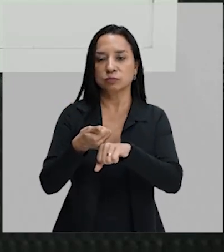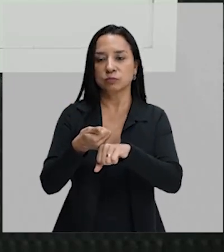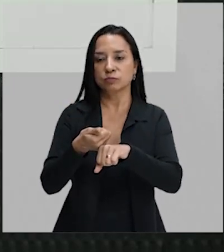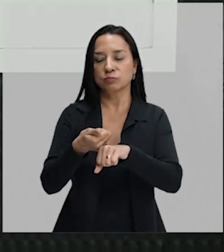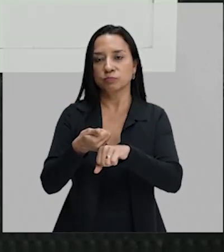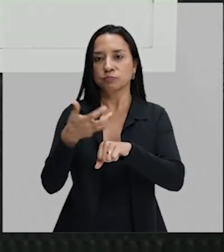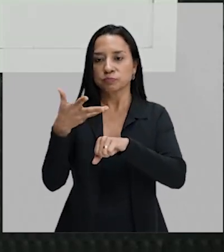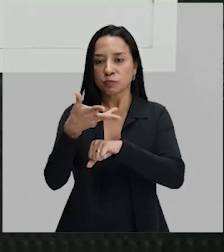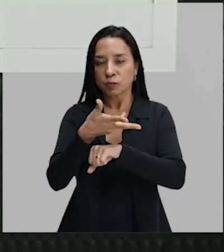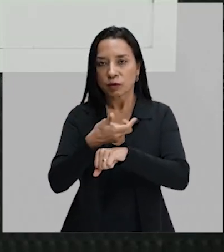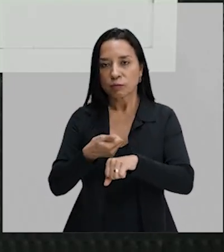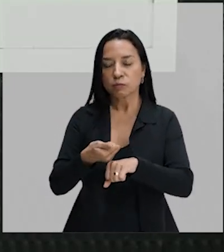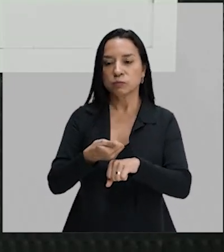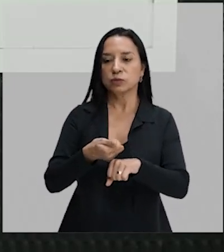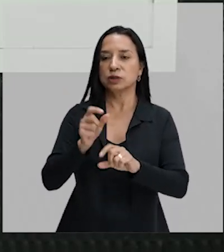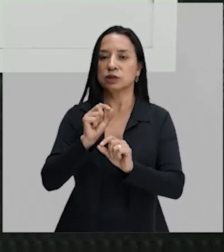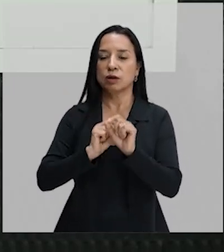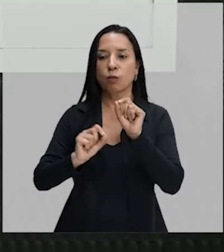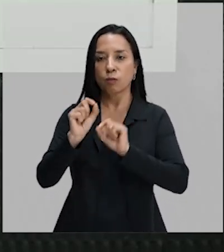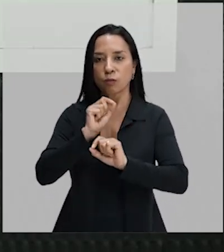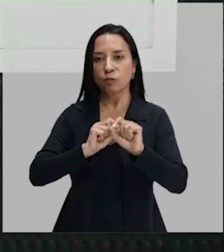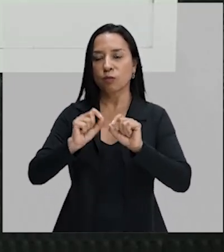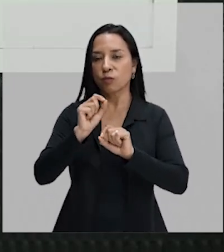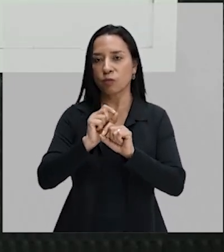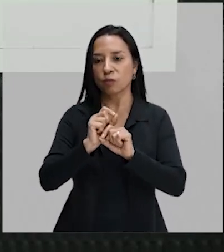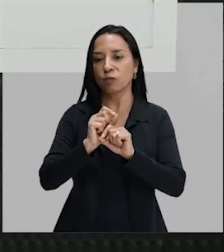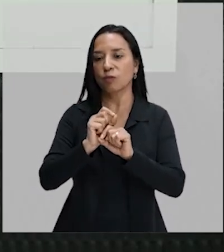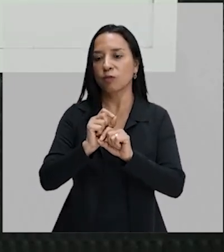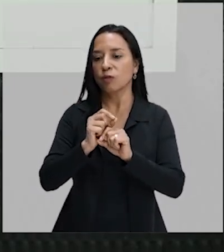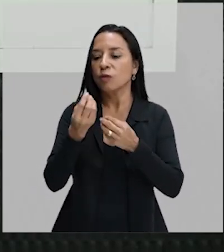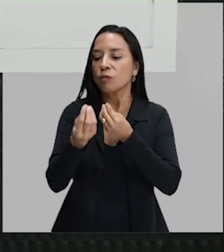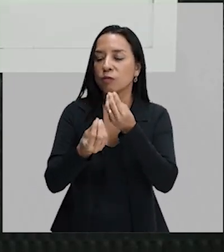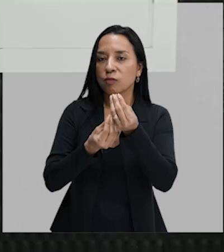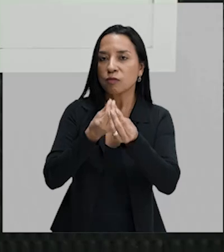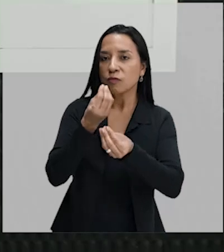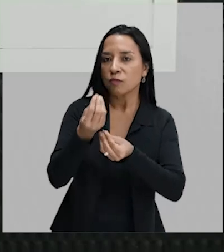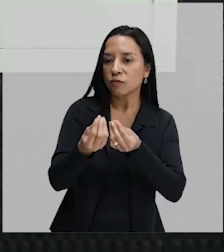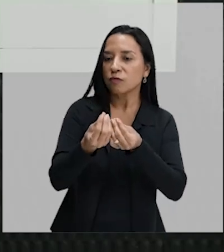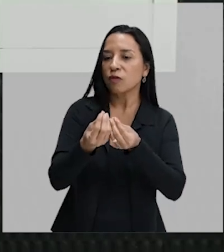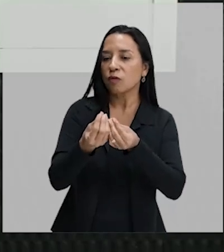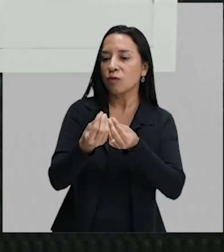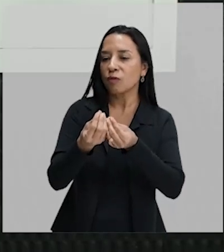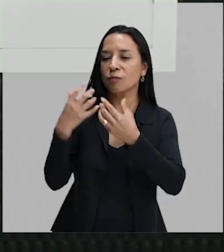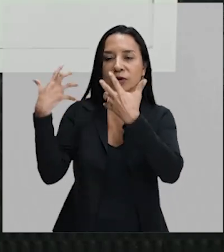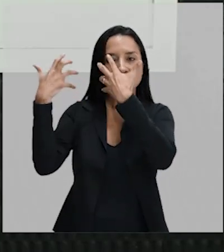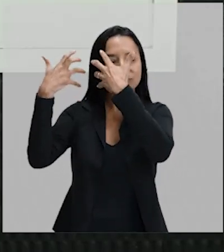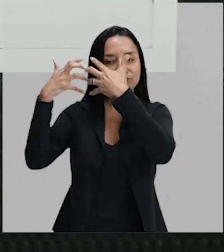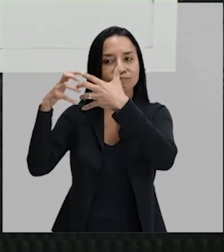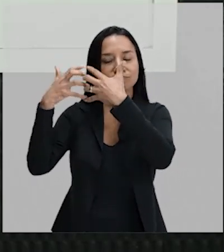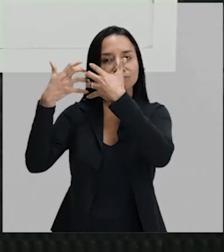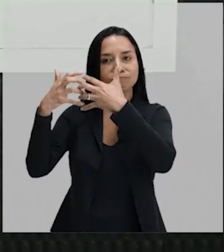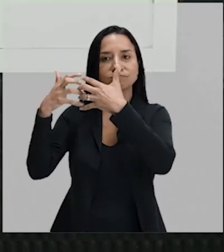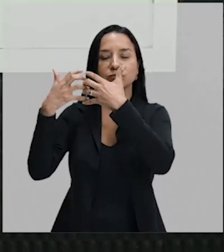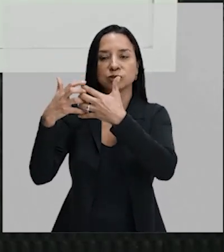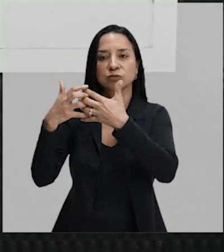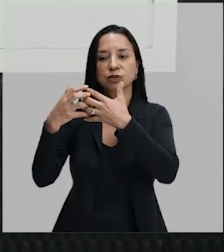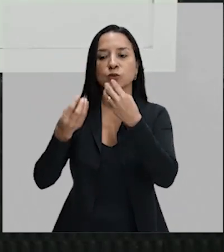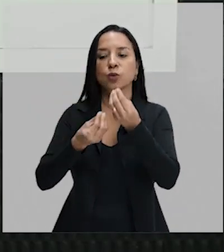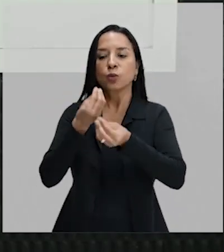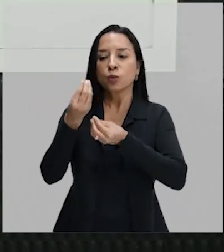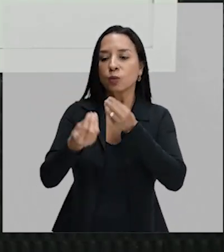A argumentação como uma forma de construção do conhecimento, a argumentação como forma de expressão deste